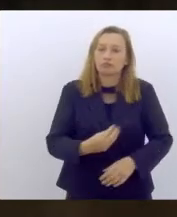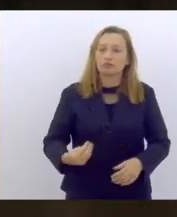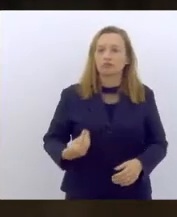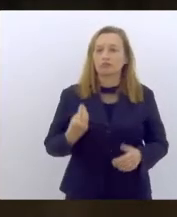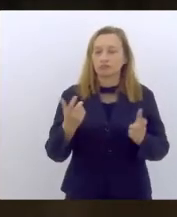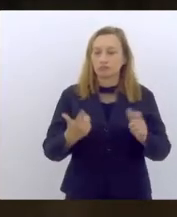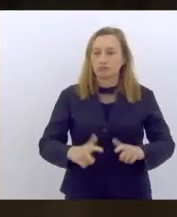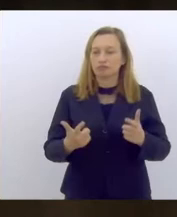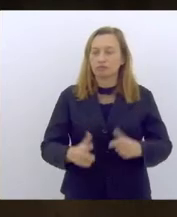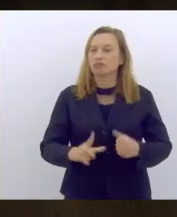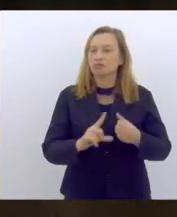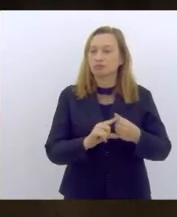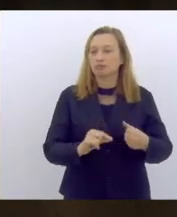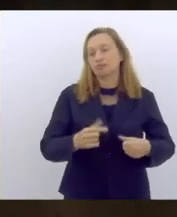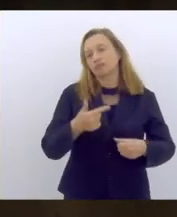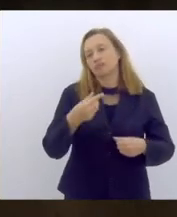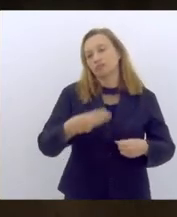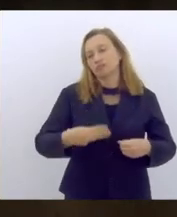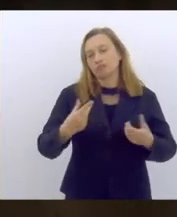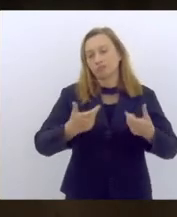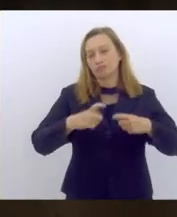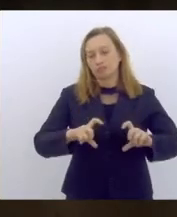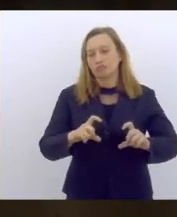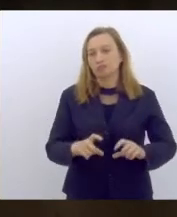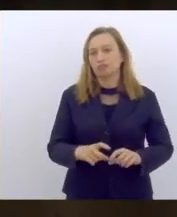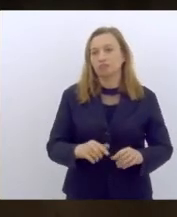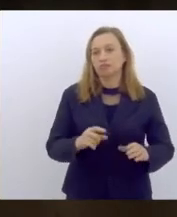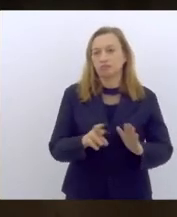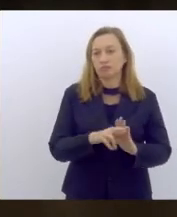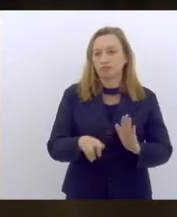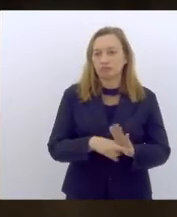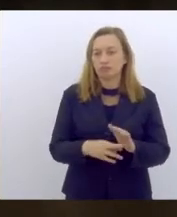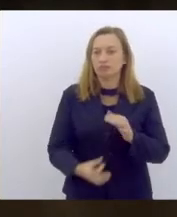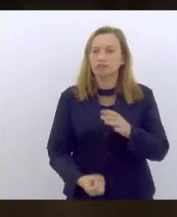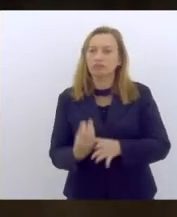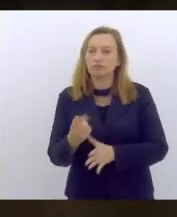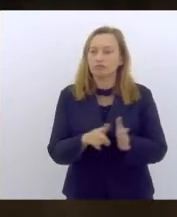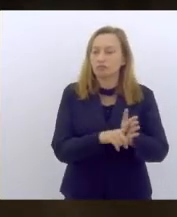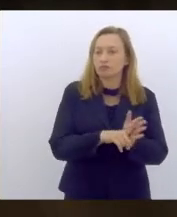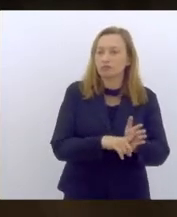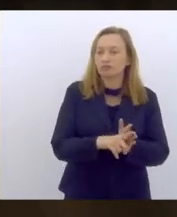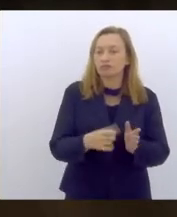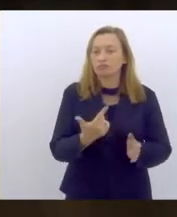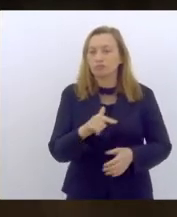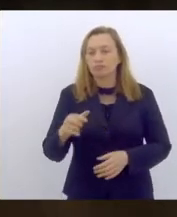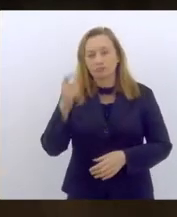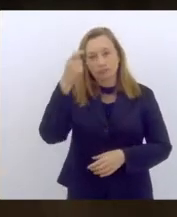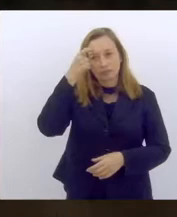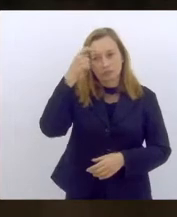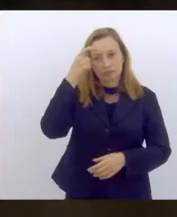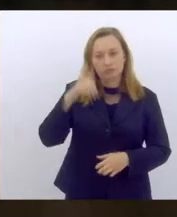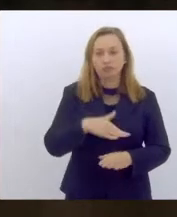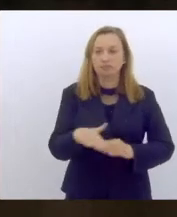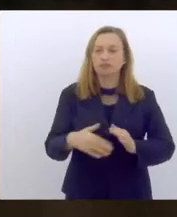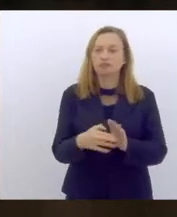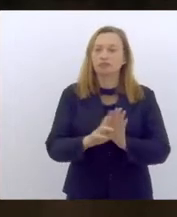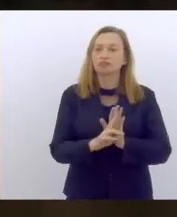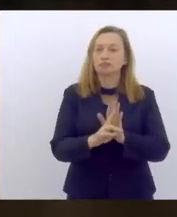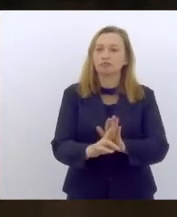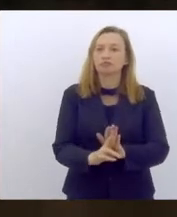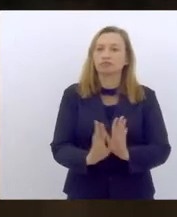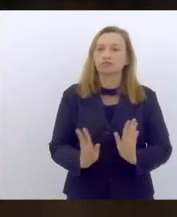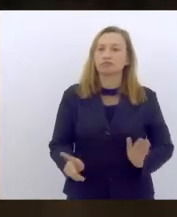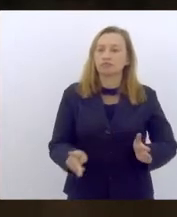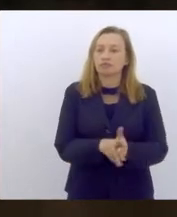parágrafo terceiro em uma Norma do Regimento Interno poderá ser criado revisado sem a ciência e participação dos representantes do